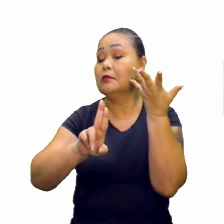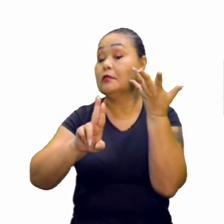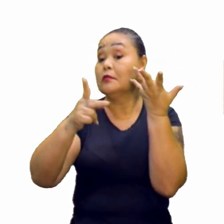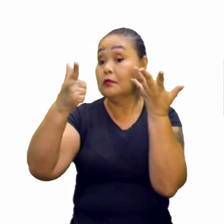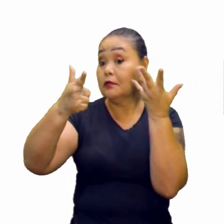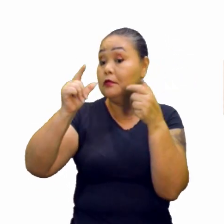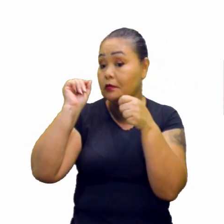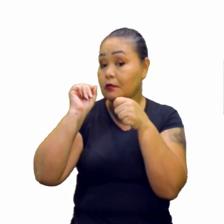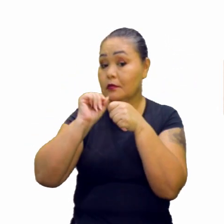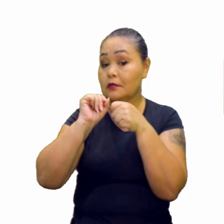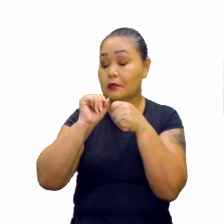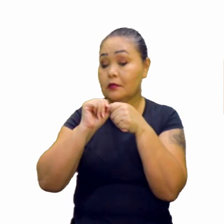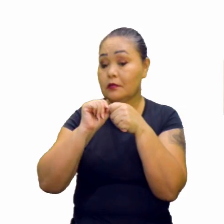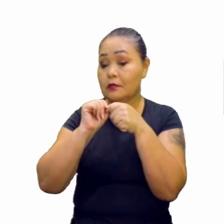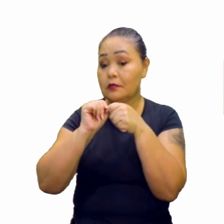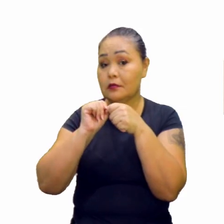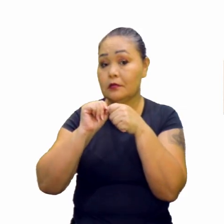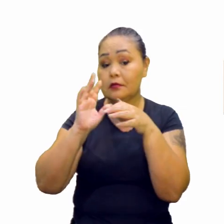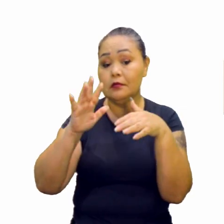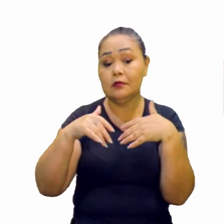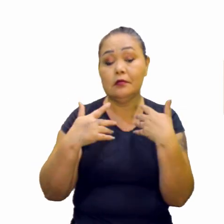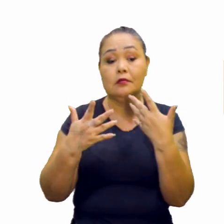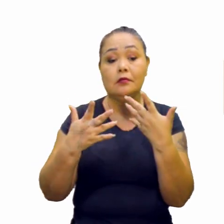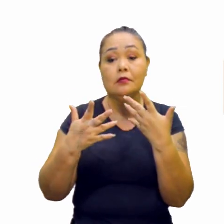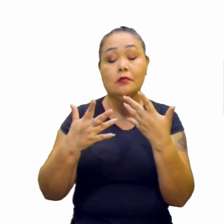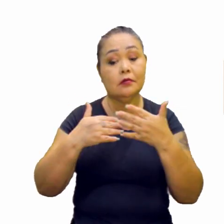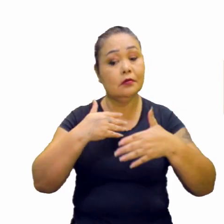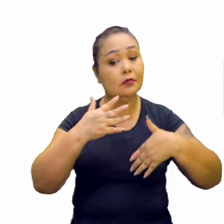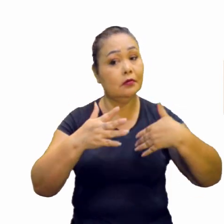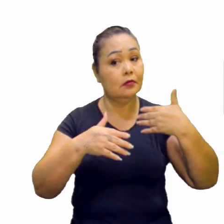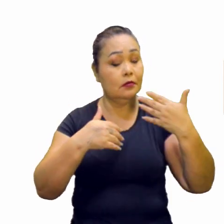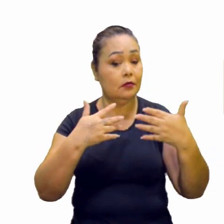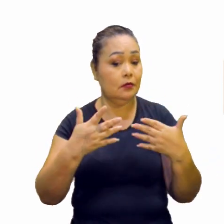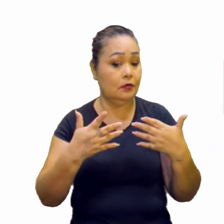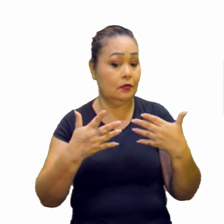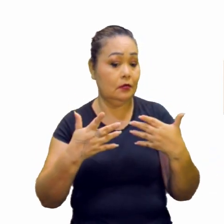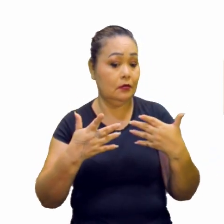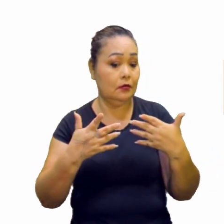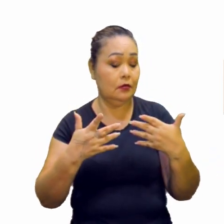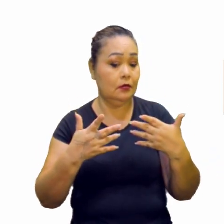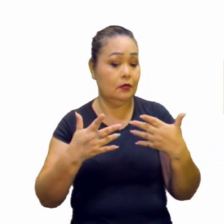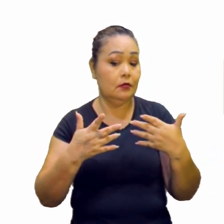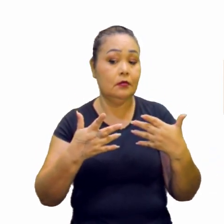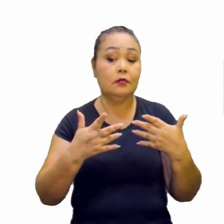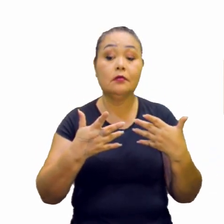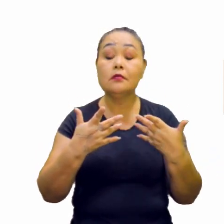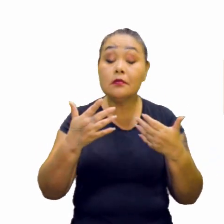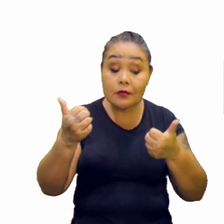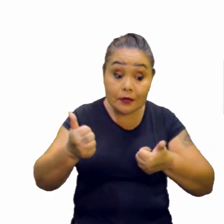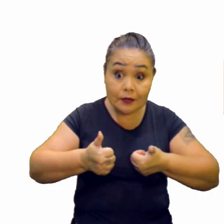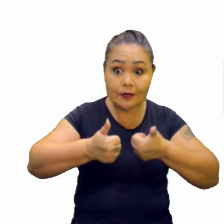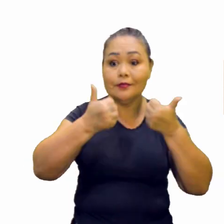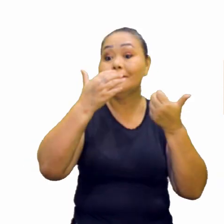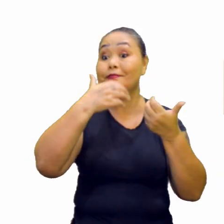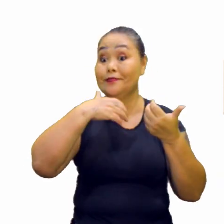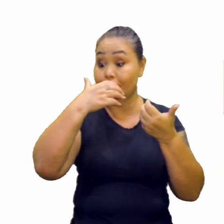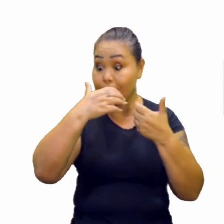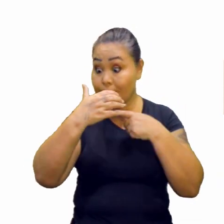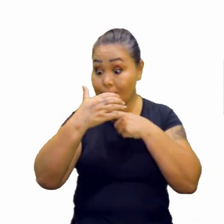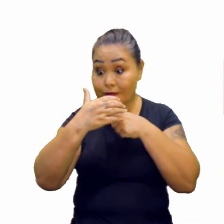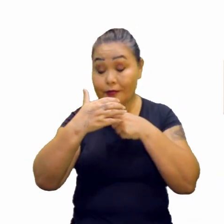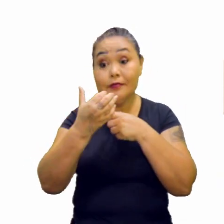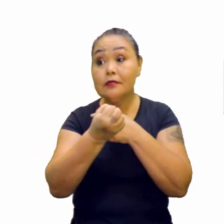realizados para o processo de qualidade do fruto,